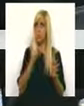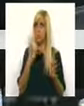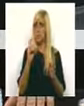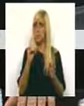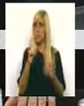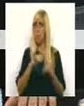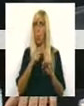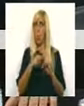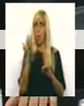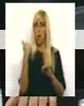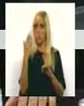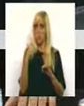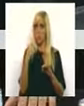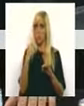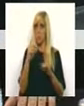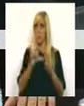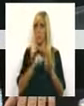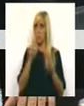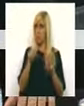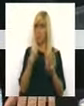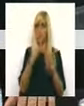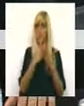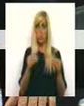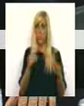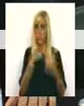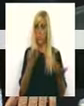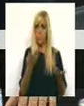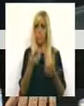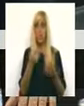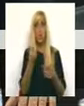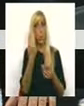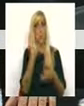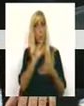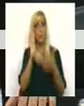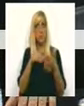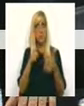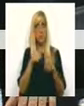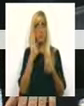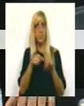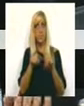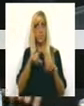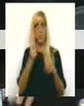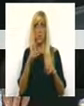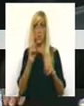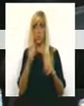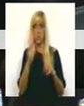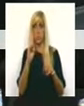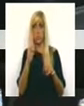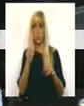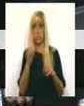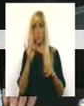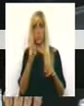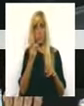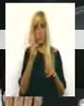há mais de um ano, dois projetos de resolução, um deles assinado pelos deputados Ascenso Simões e Francisco Rocha, em que